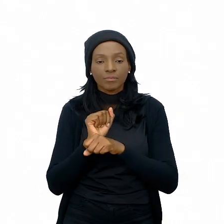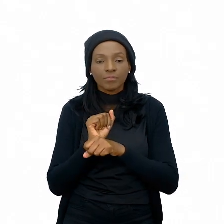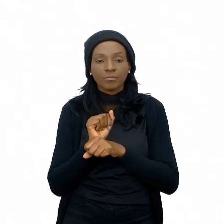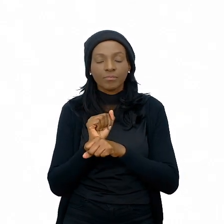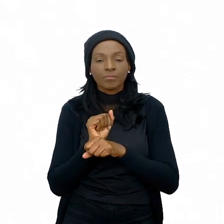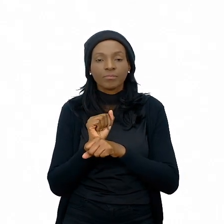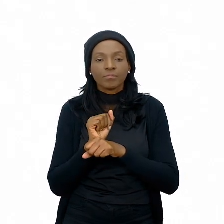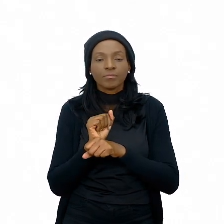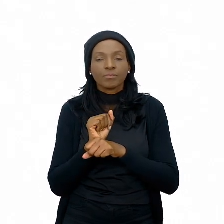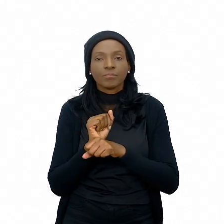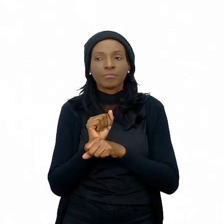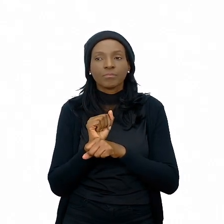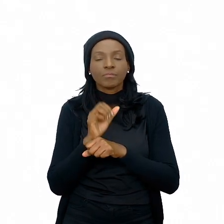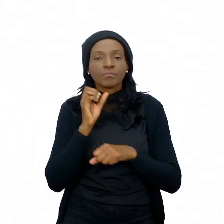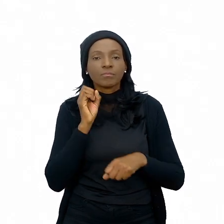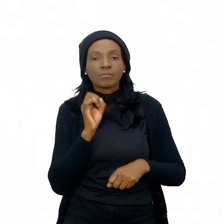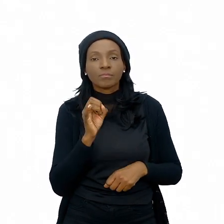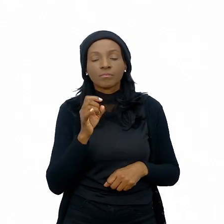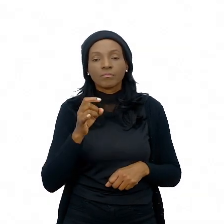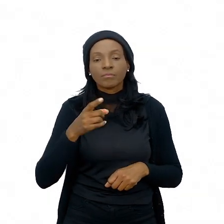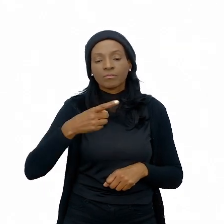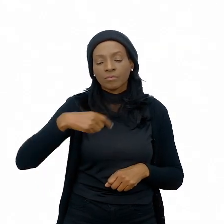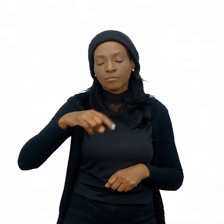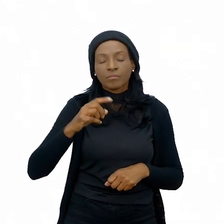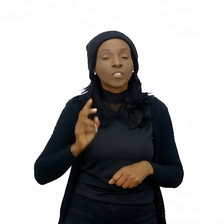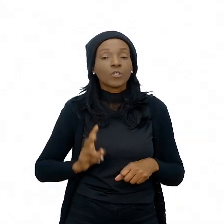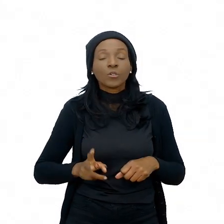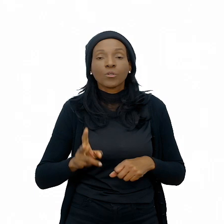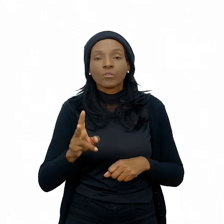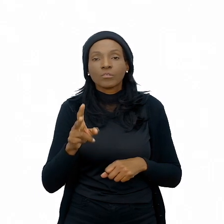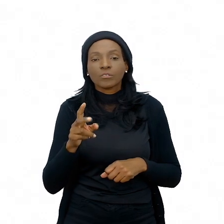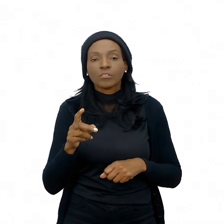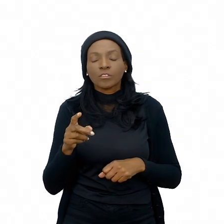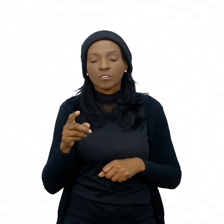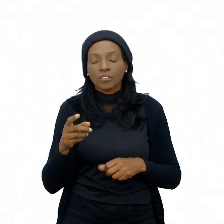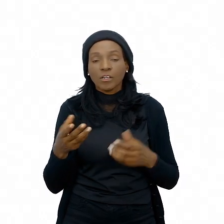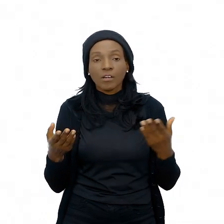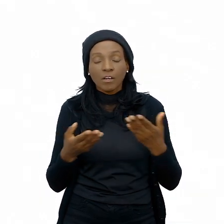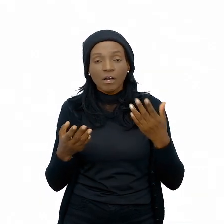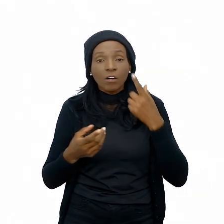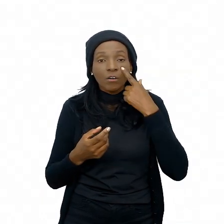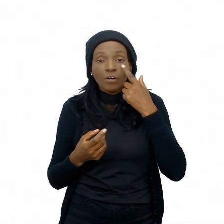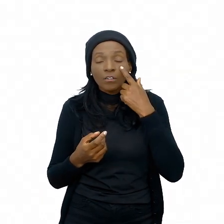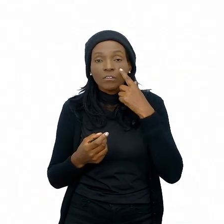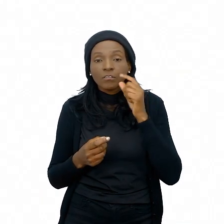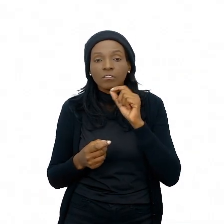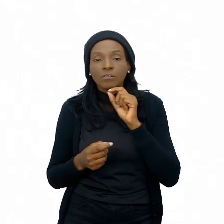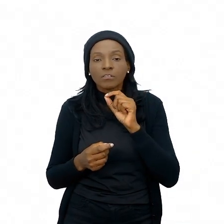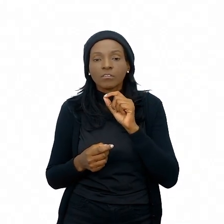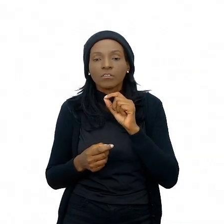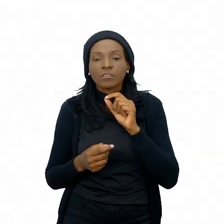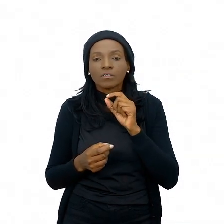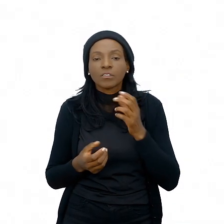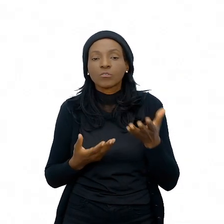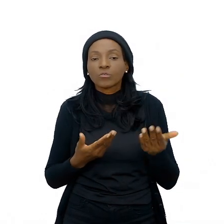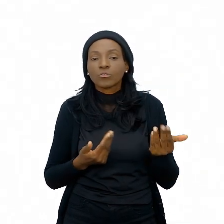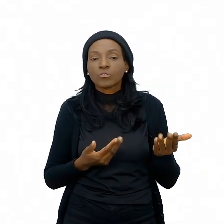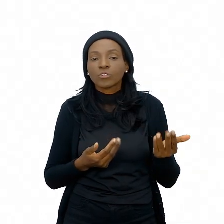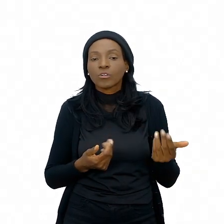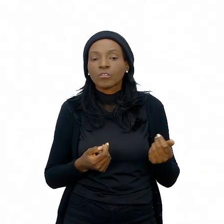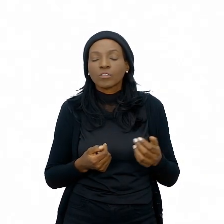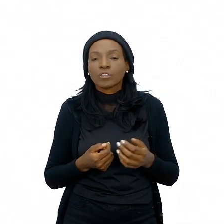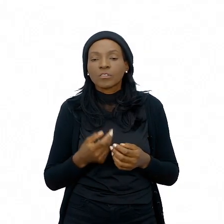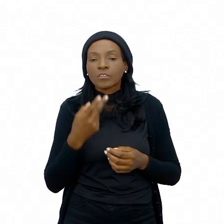Quando a gente pensa, continuando, né, a gente está olhando agora para os nozinhos, né, quando a gente